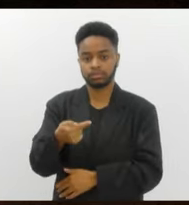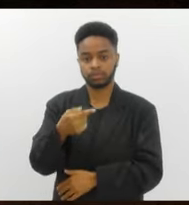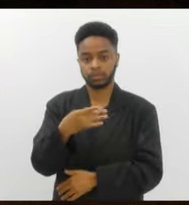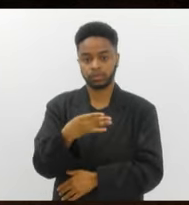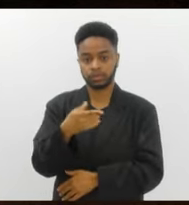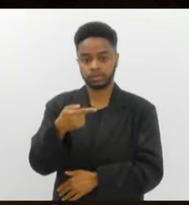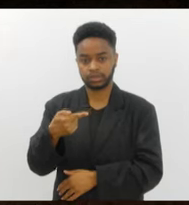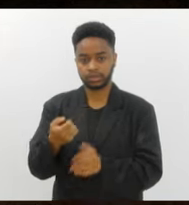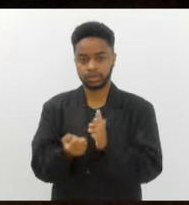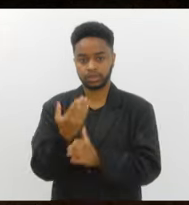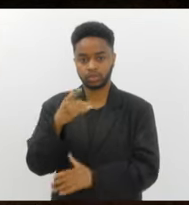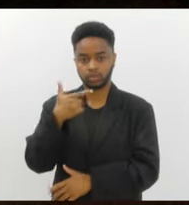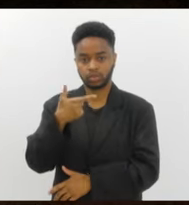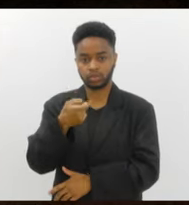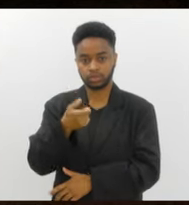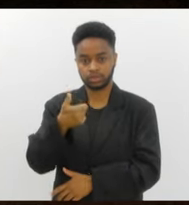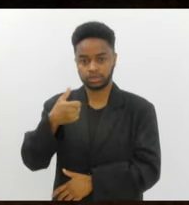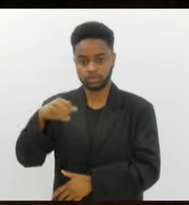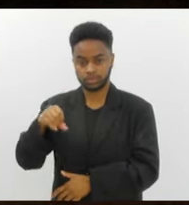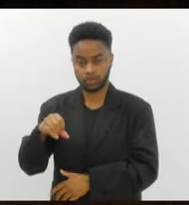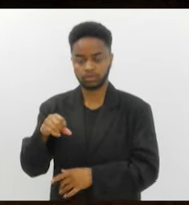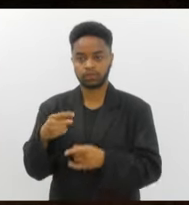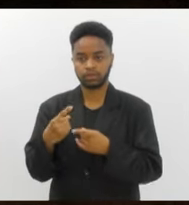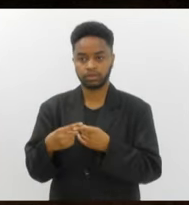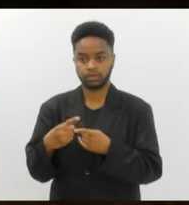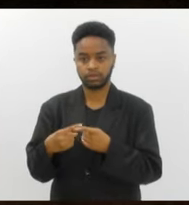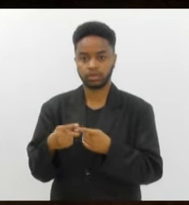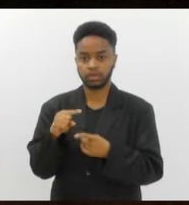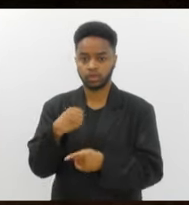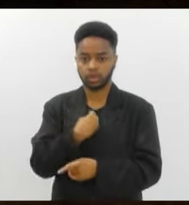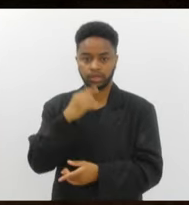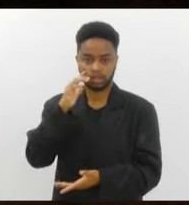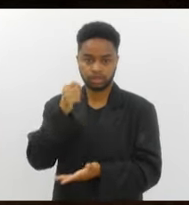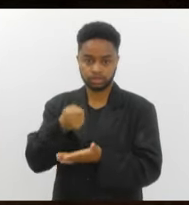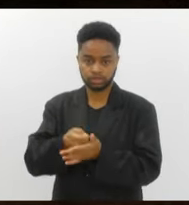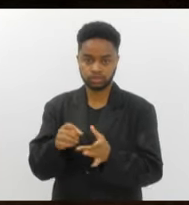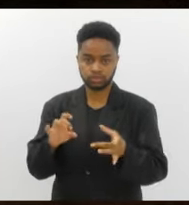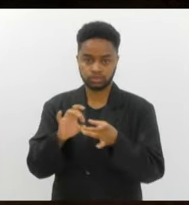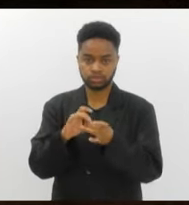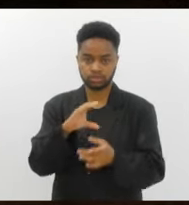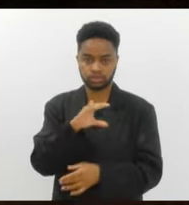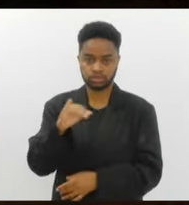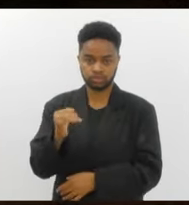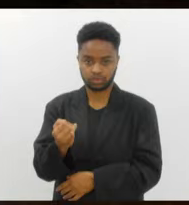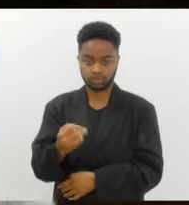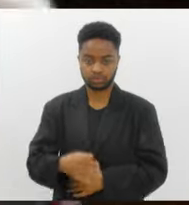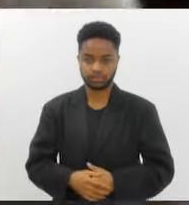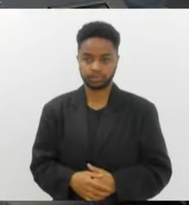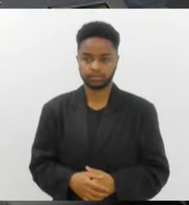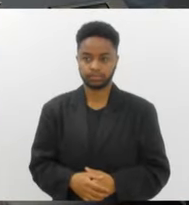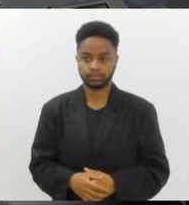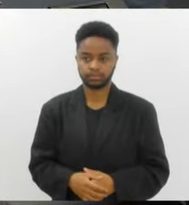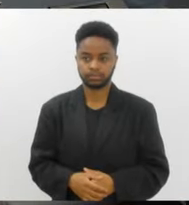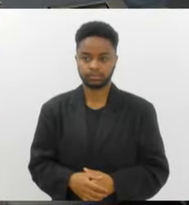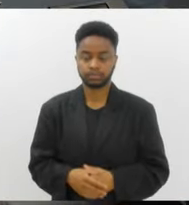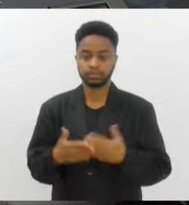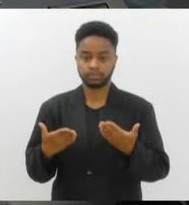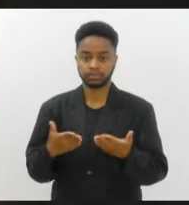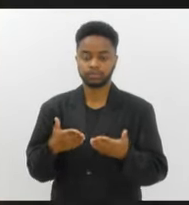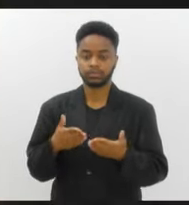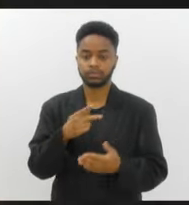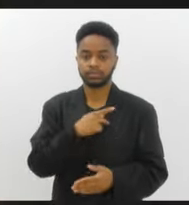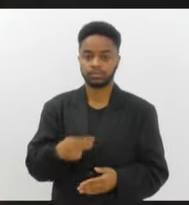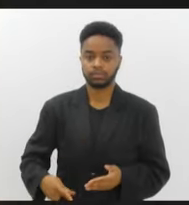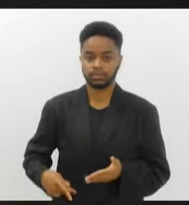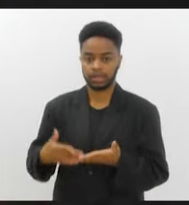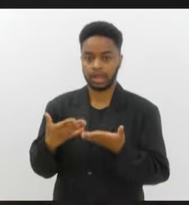de 2019, senhor presidente. Foi o que foi decidido e deliberado no âmbito da sessão na CCJ. Então, a presidência defere o pedido de